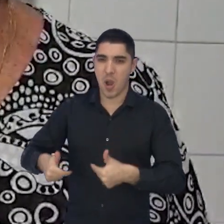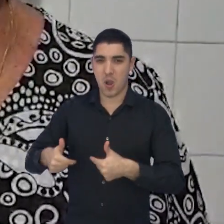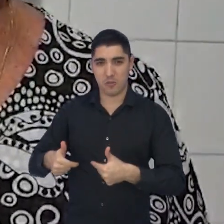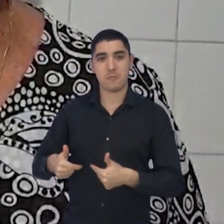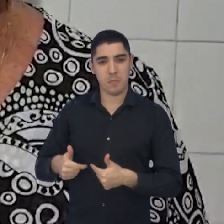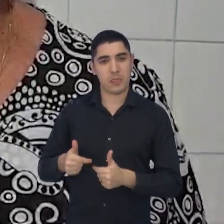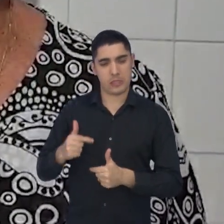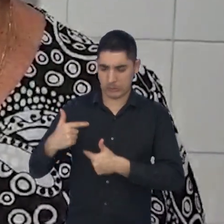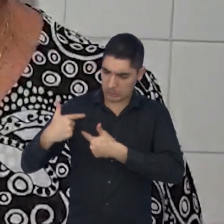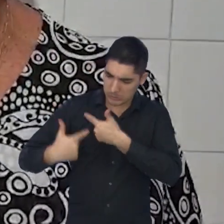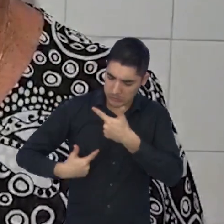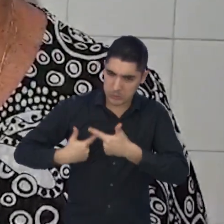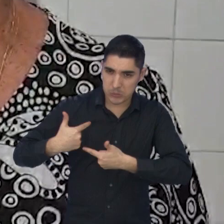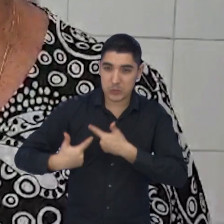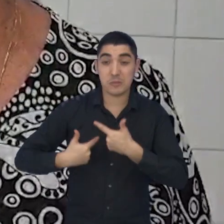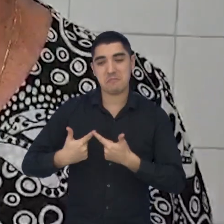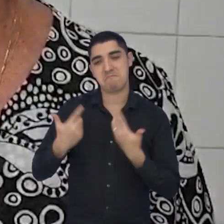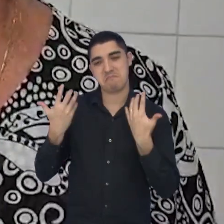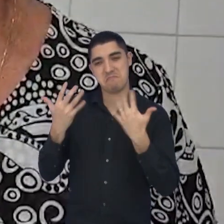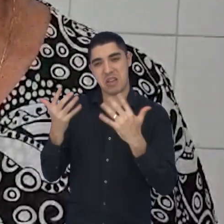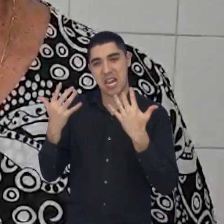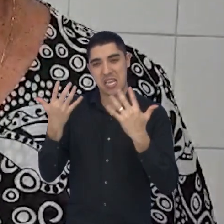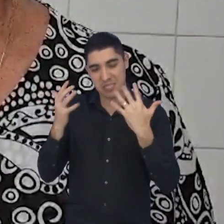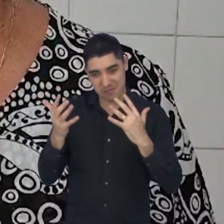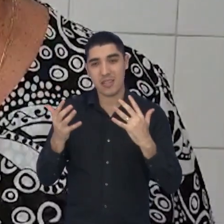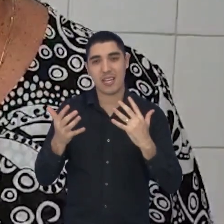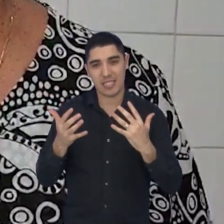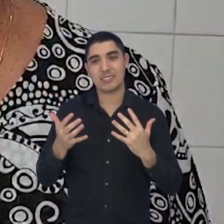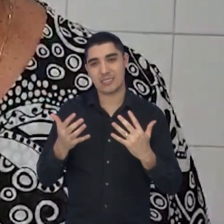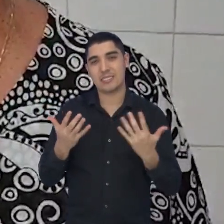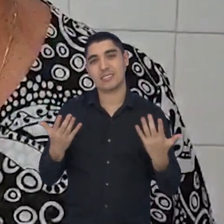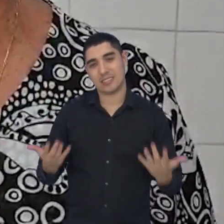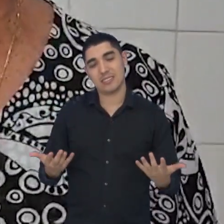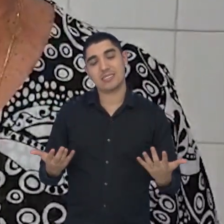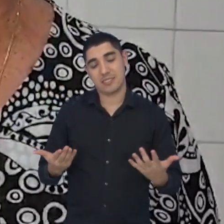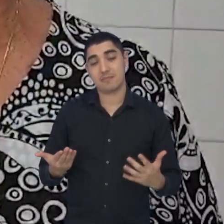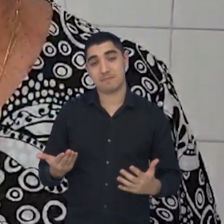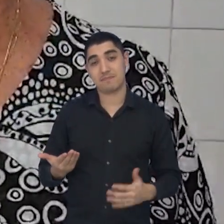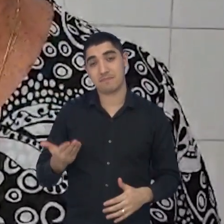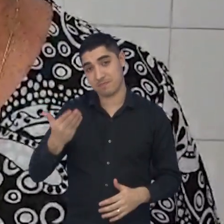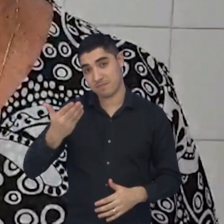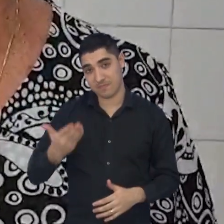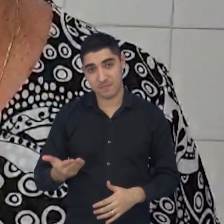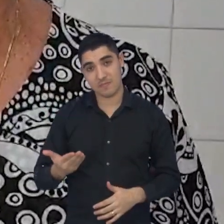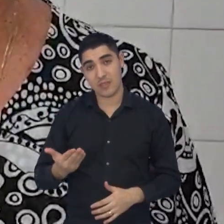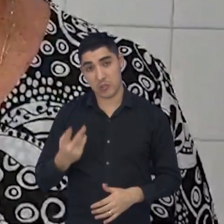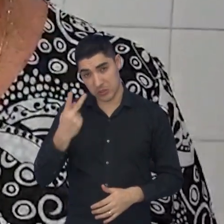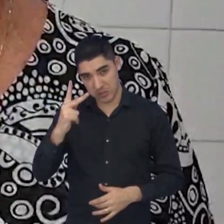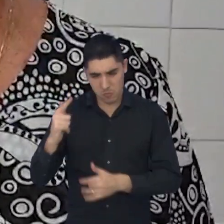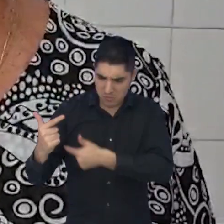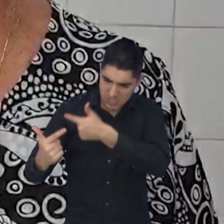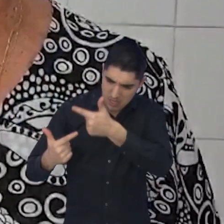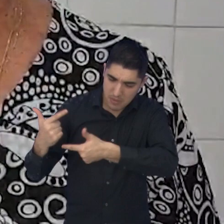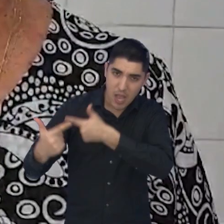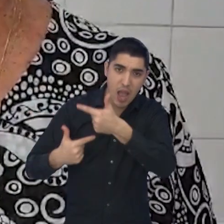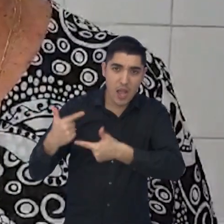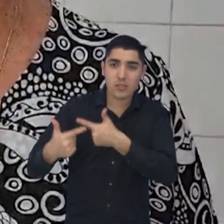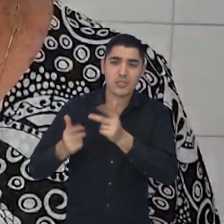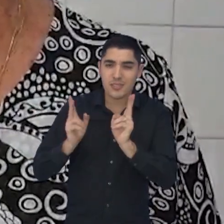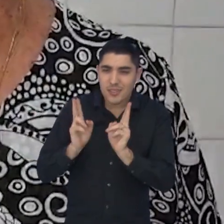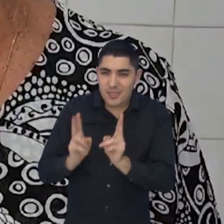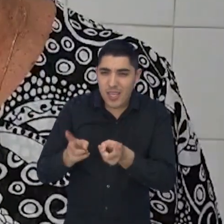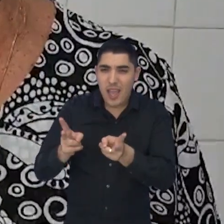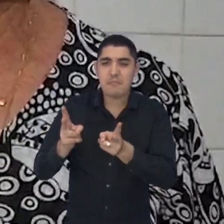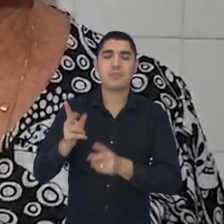muito trabalho. Parabéns para você e que todo esse seu trabalho seja sempre